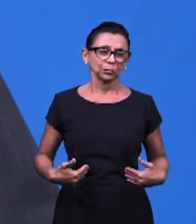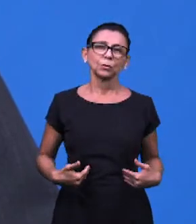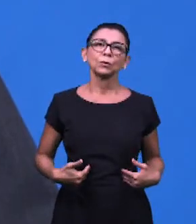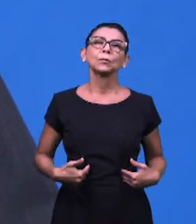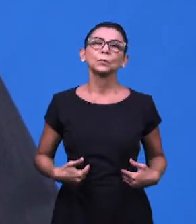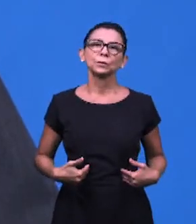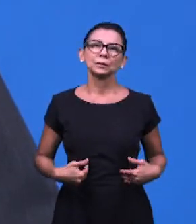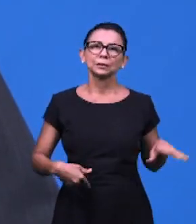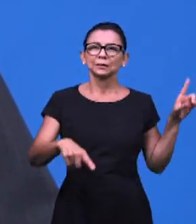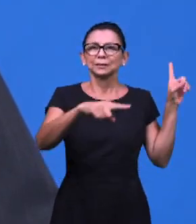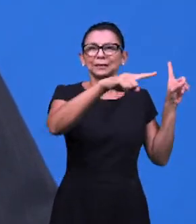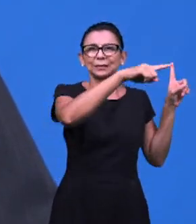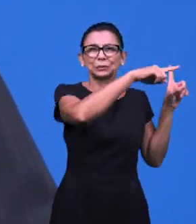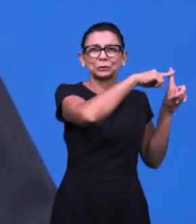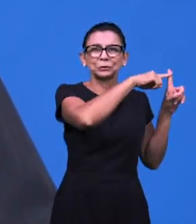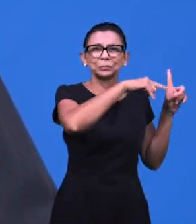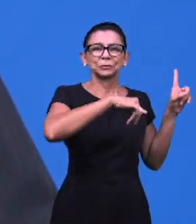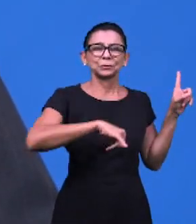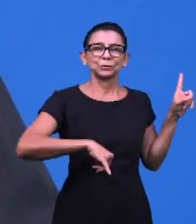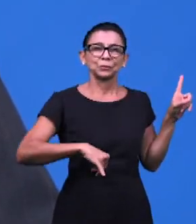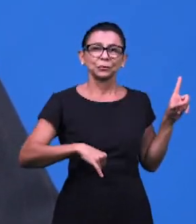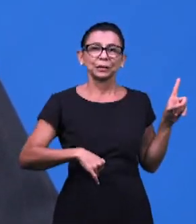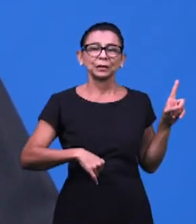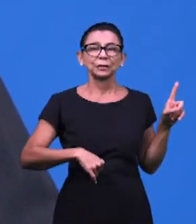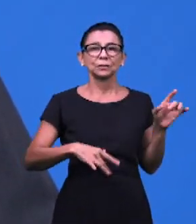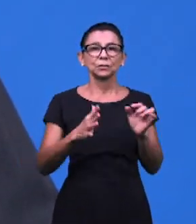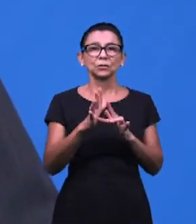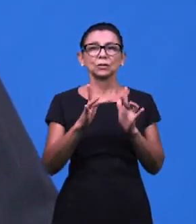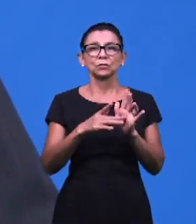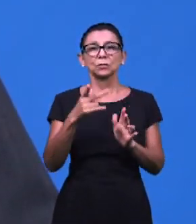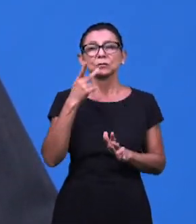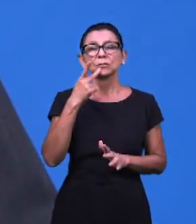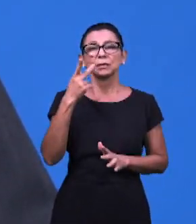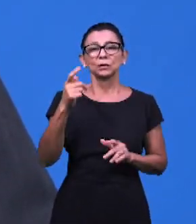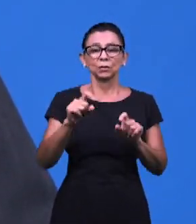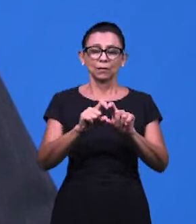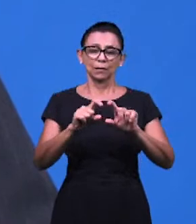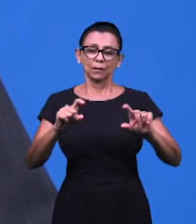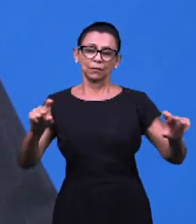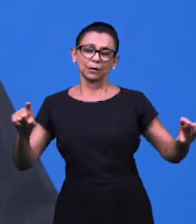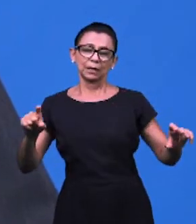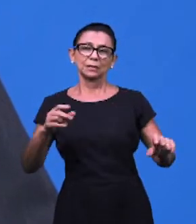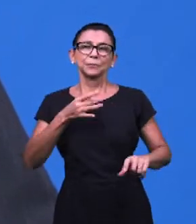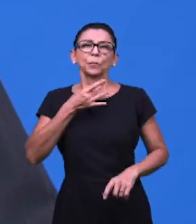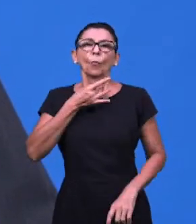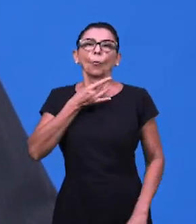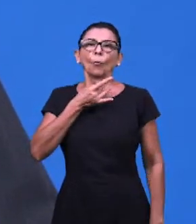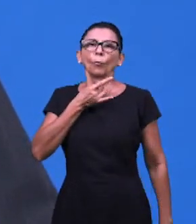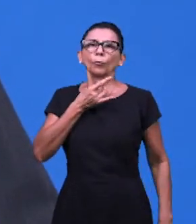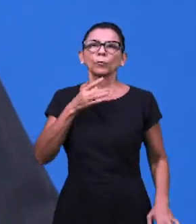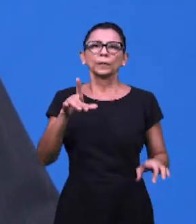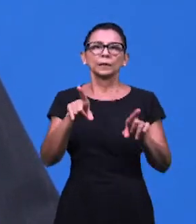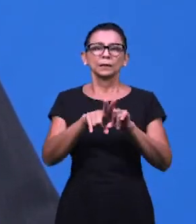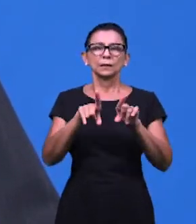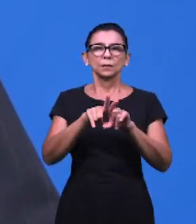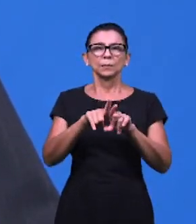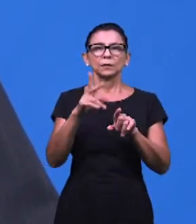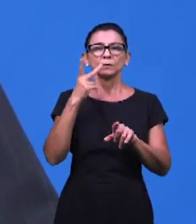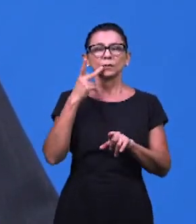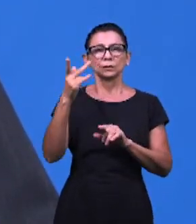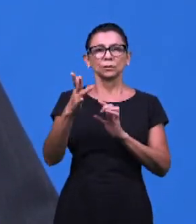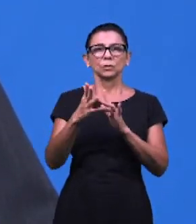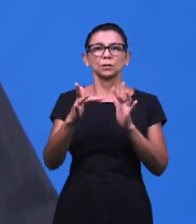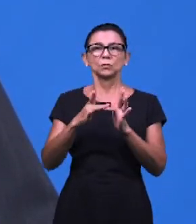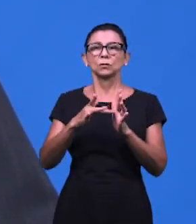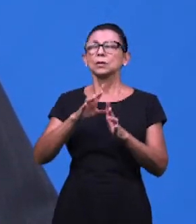física, humana, através da expressão tenho sede e da expressão Deus meu, por que me